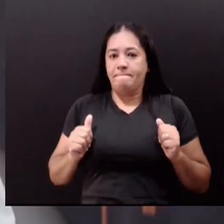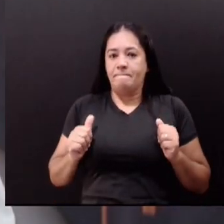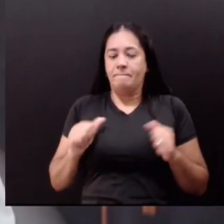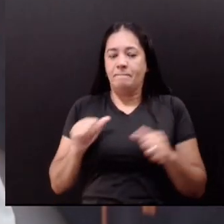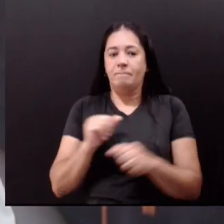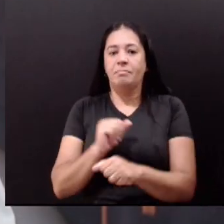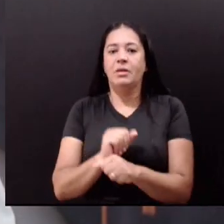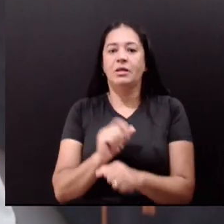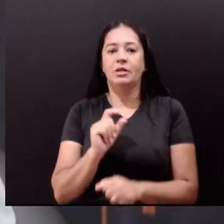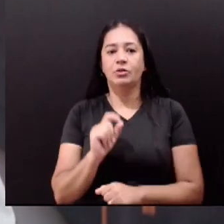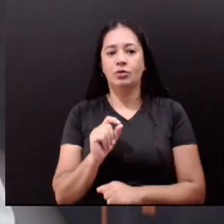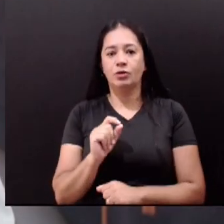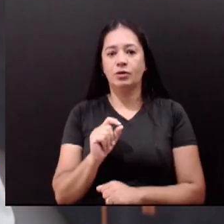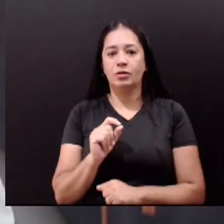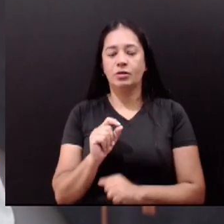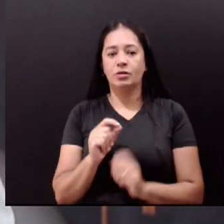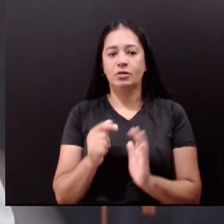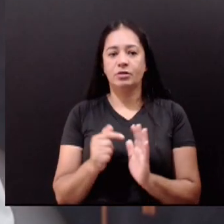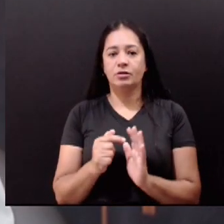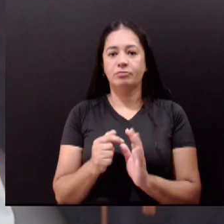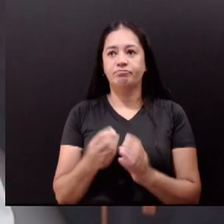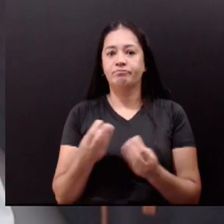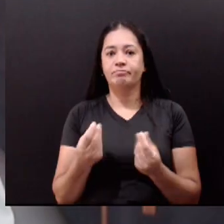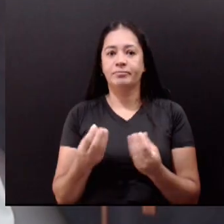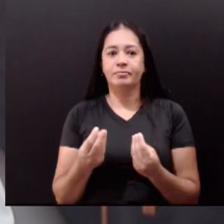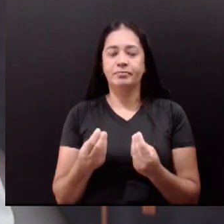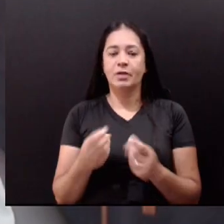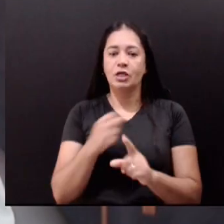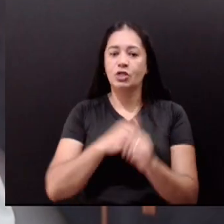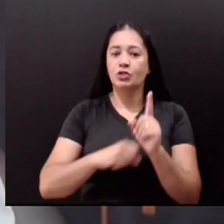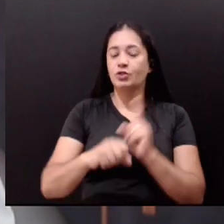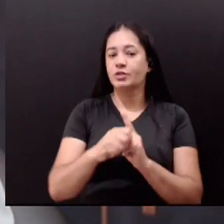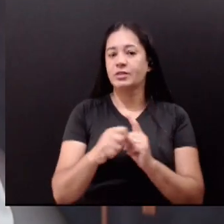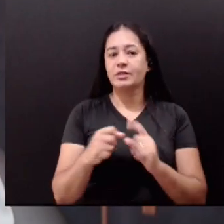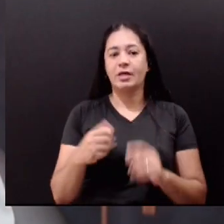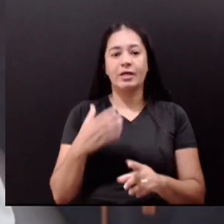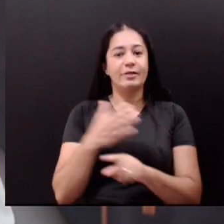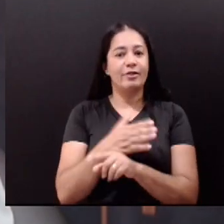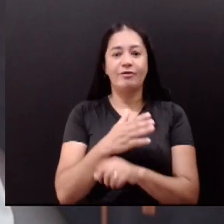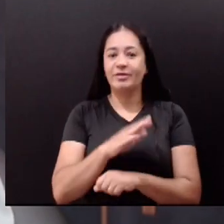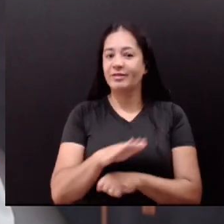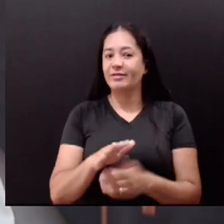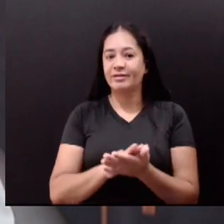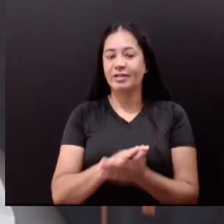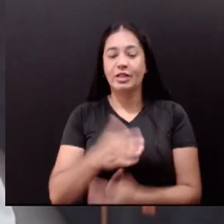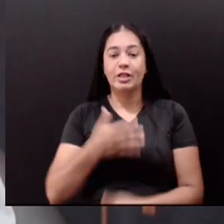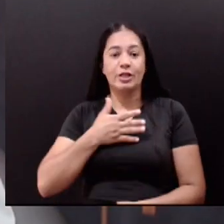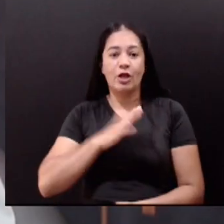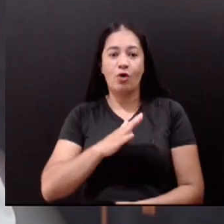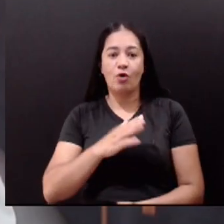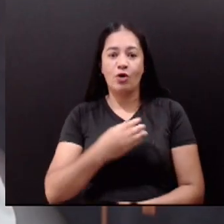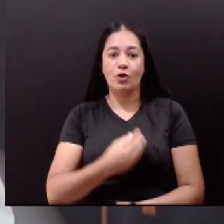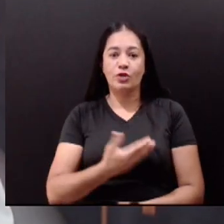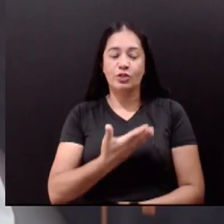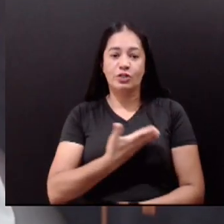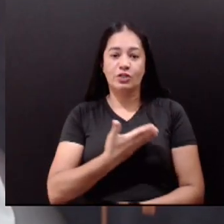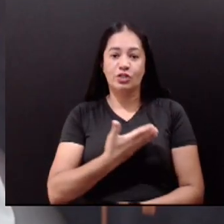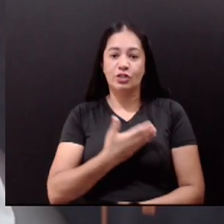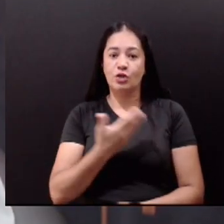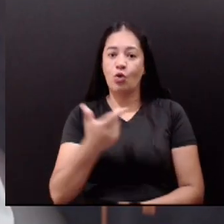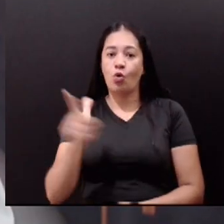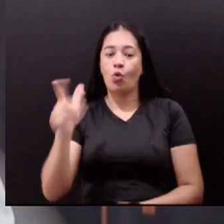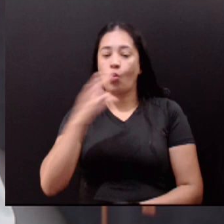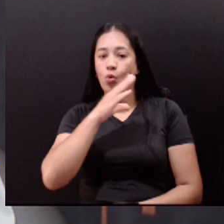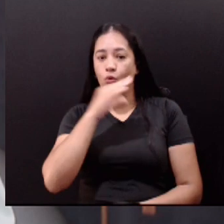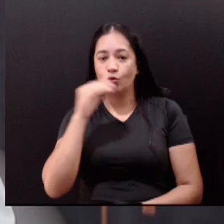de se expor a situações, sociais, ele não gosta do convívio com outros adolescentes ou com outros pares,